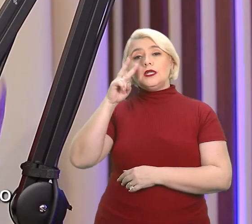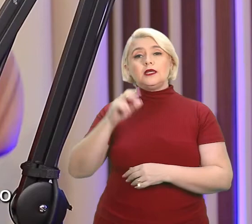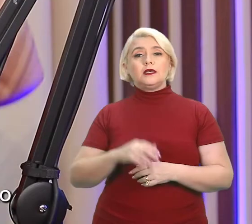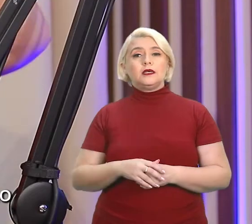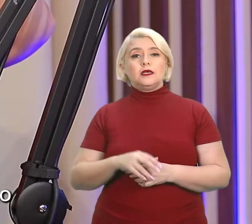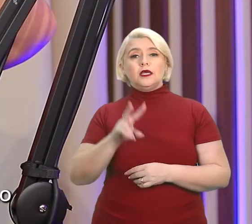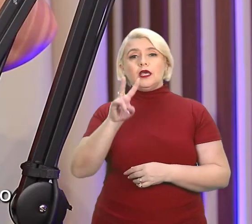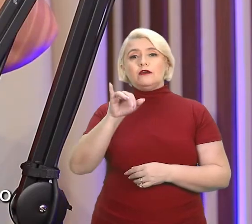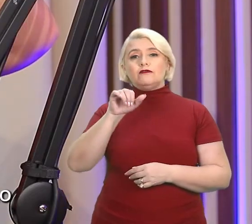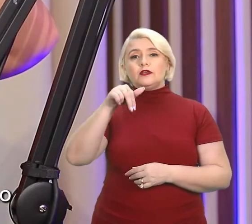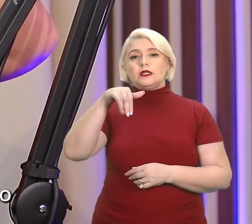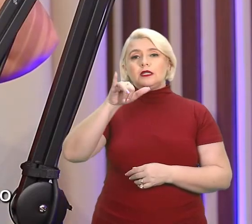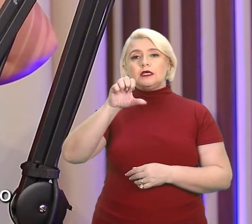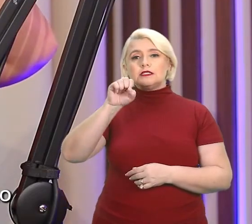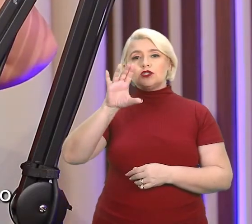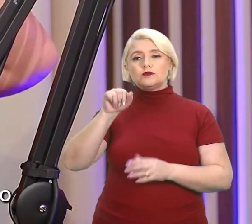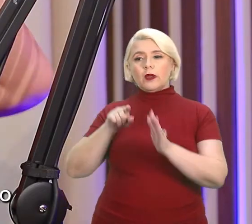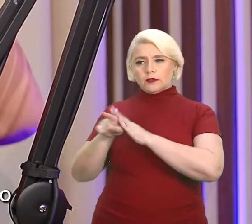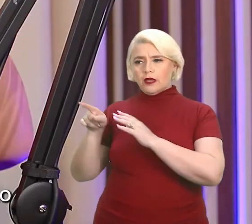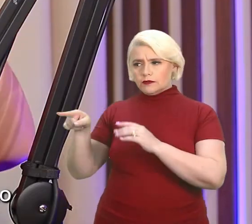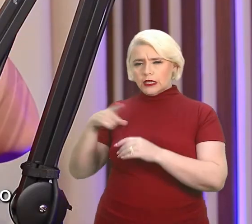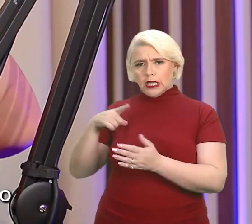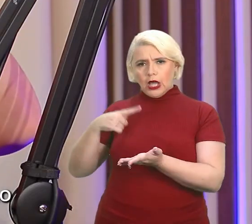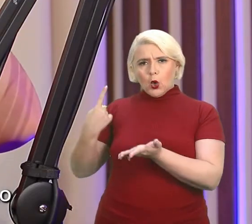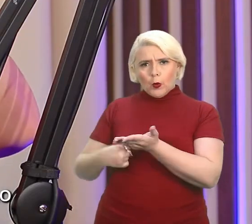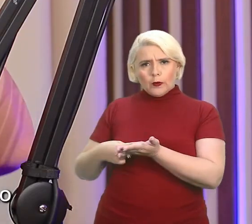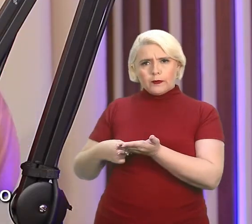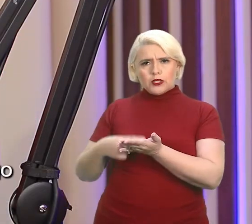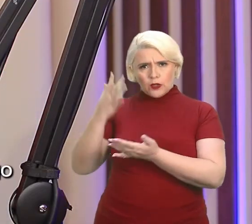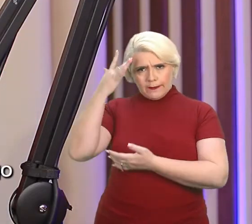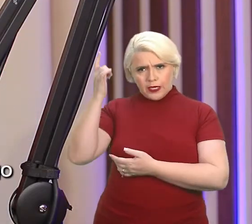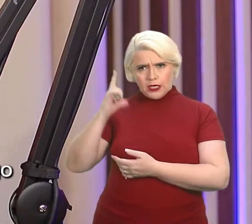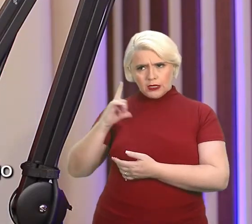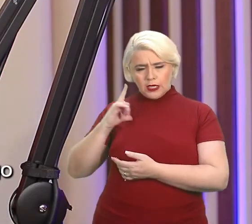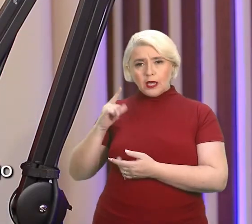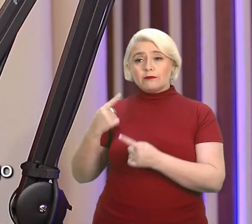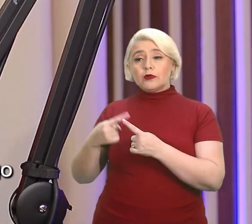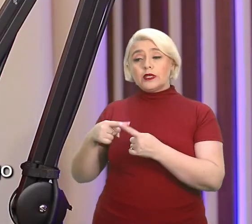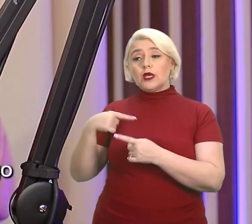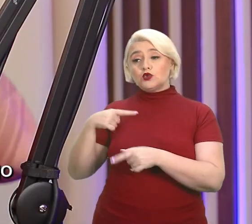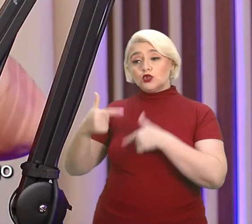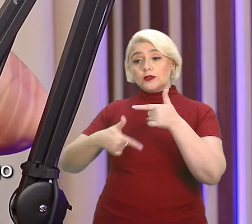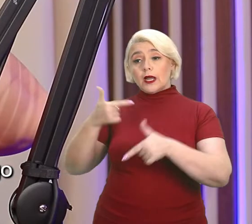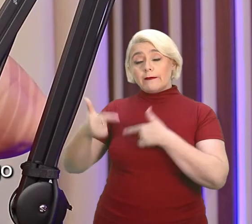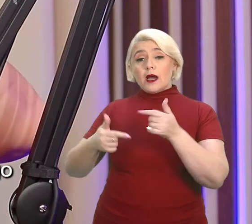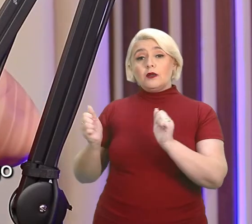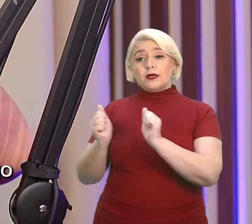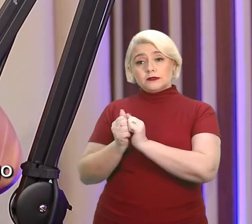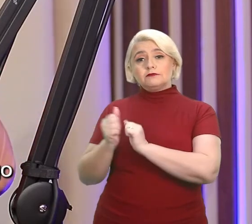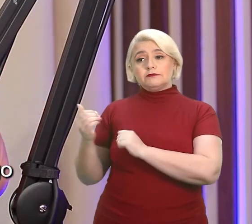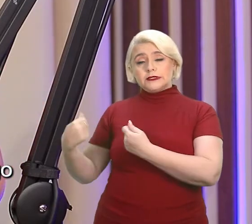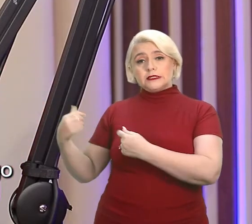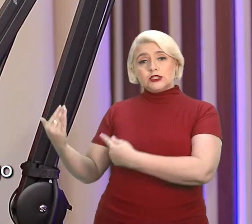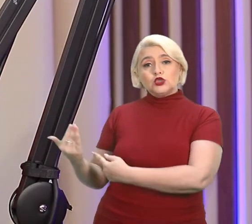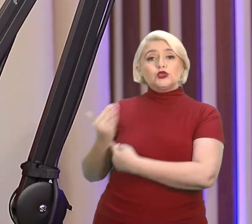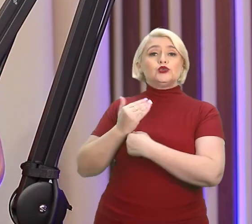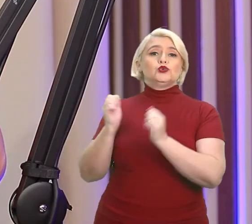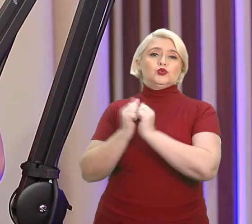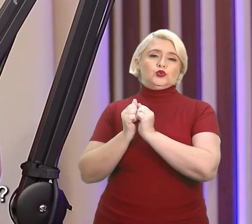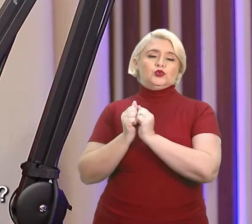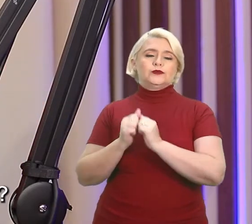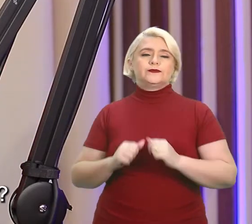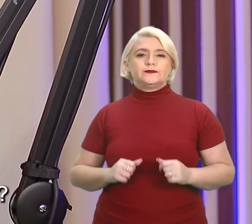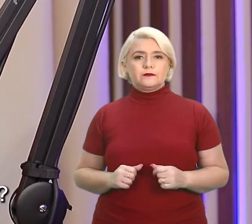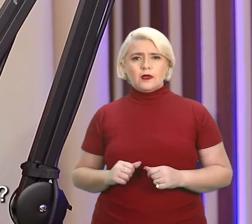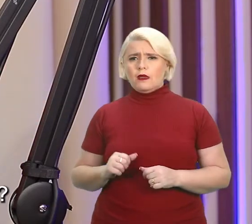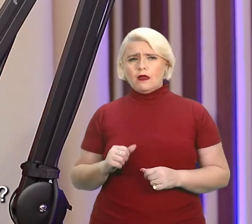se ele tinha compromisso para outro dia, que eu tinha arrumado um trabalho e que eu queria que ele me colaborasse comigo no trabalho.